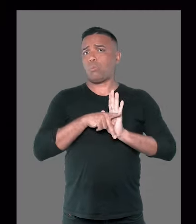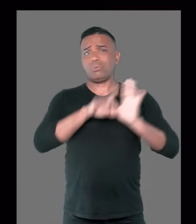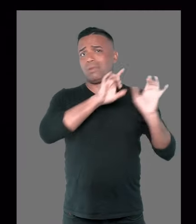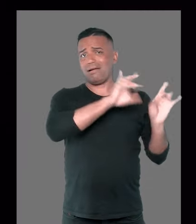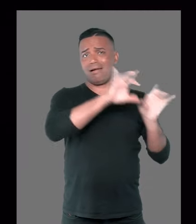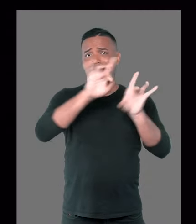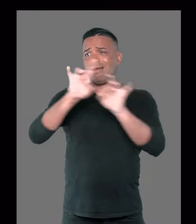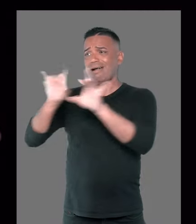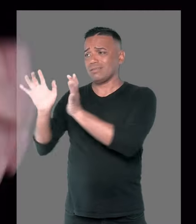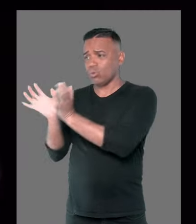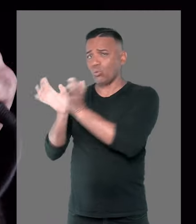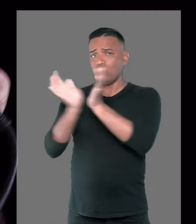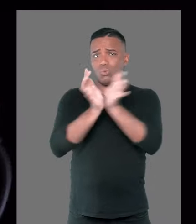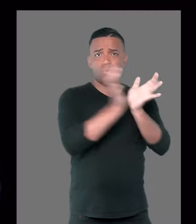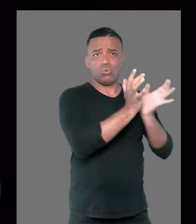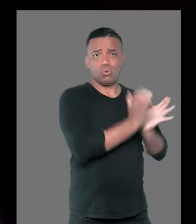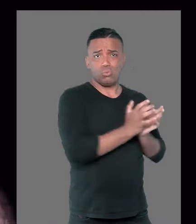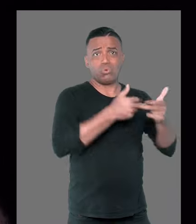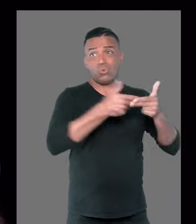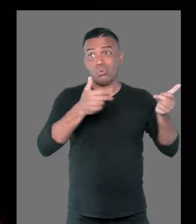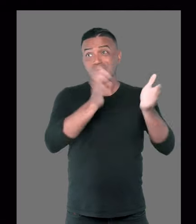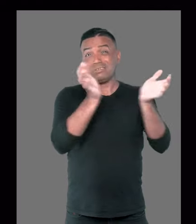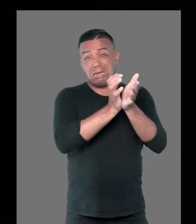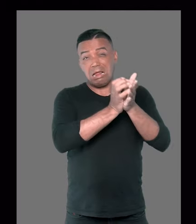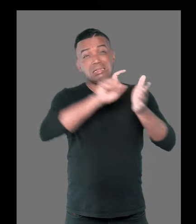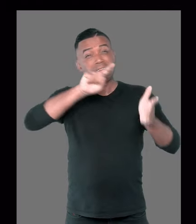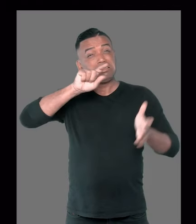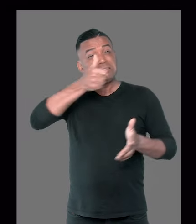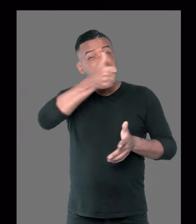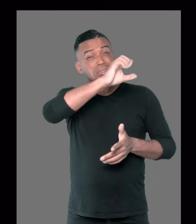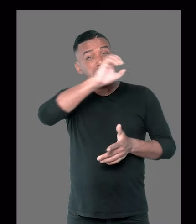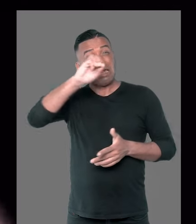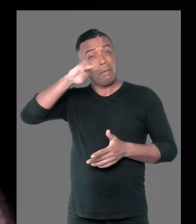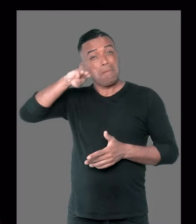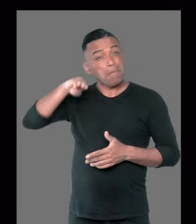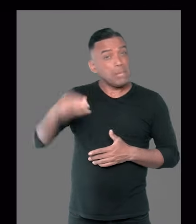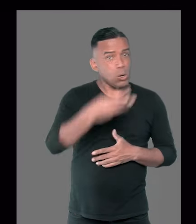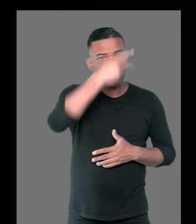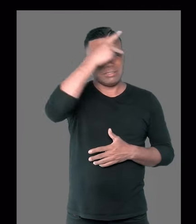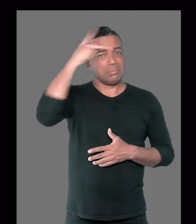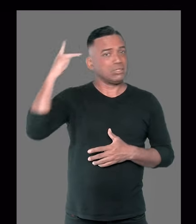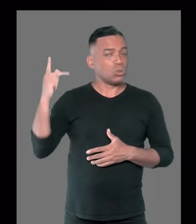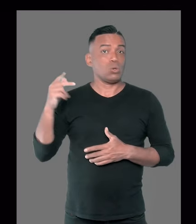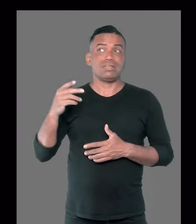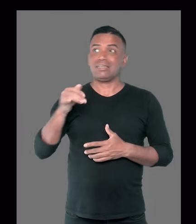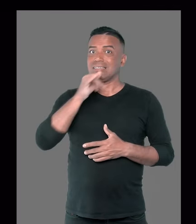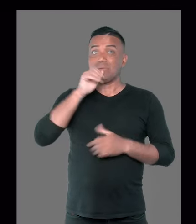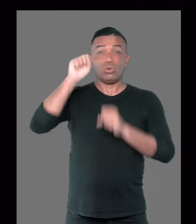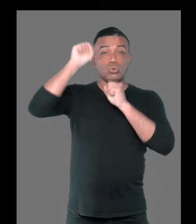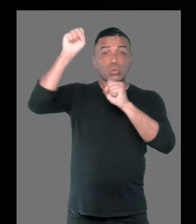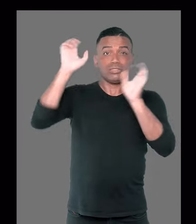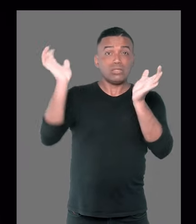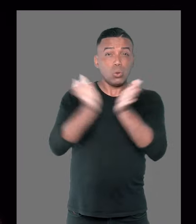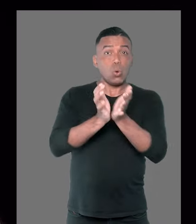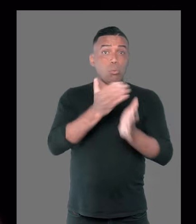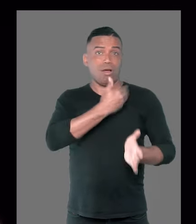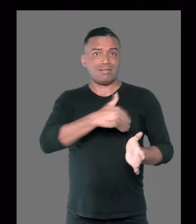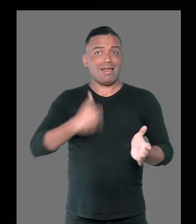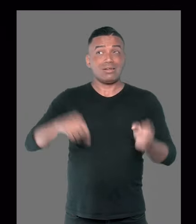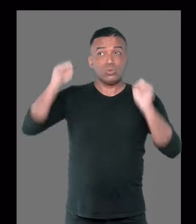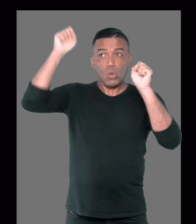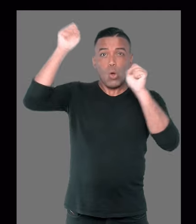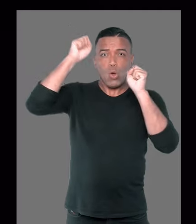cada grupo às vezes para grupos muito grandes de 100 milhões de pessoas de uma vez para uma torcida inteira do Atlético mas esse